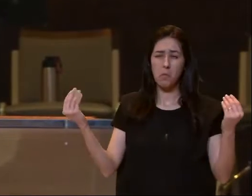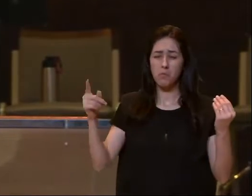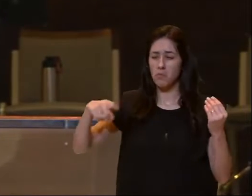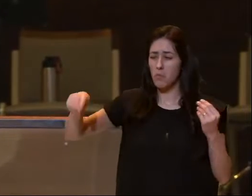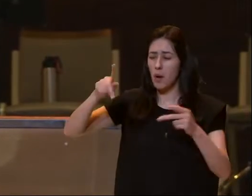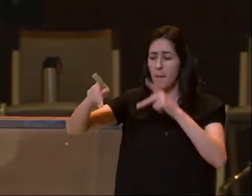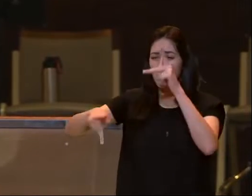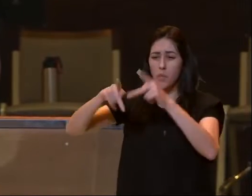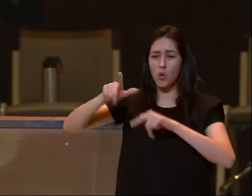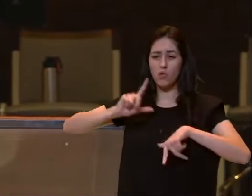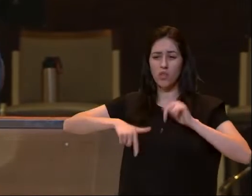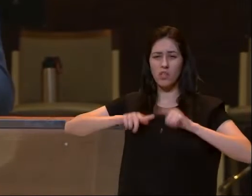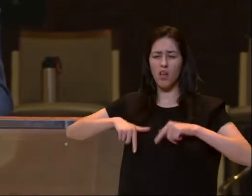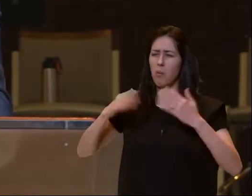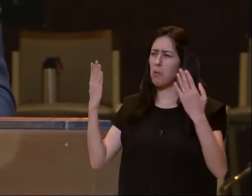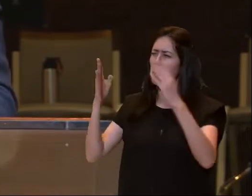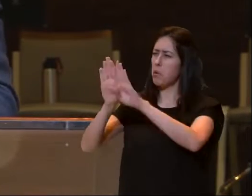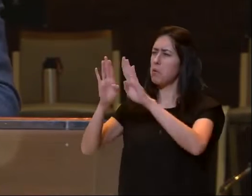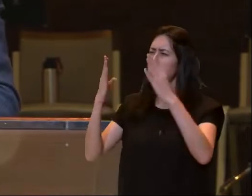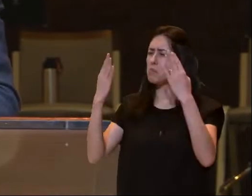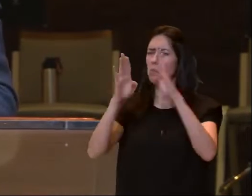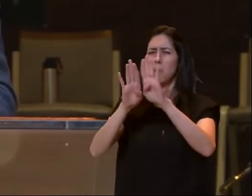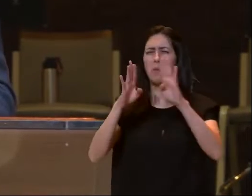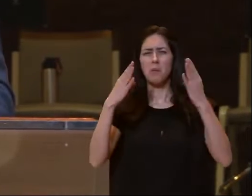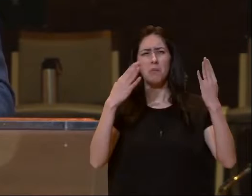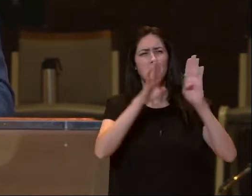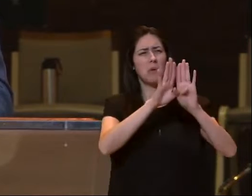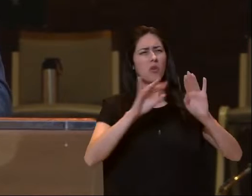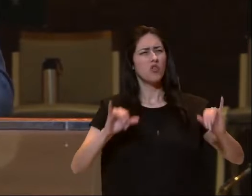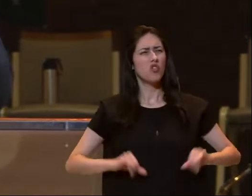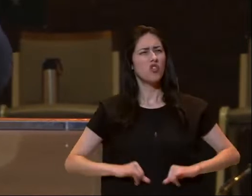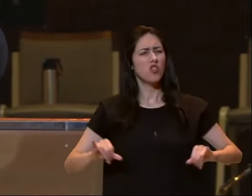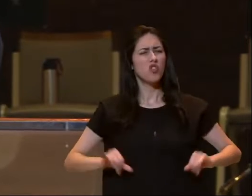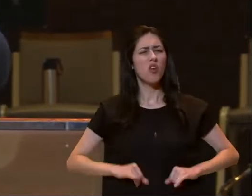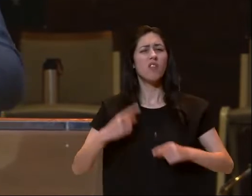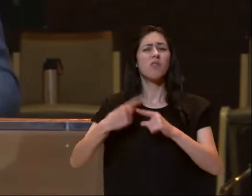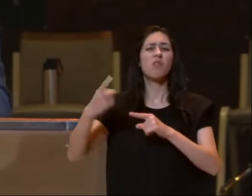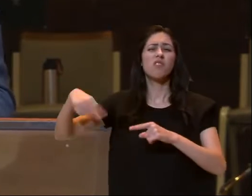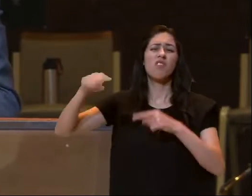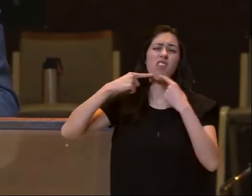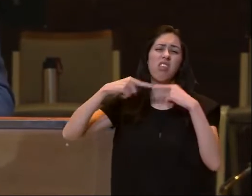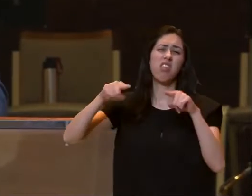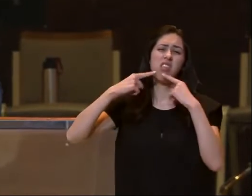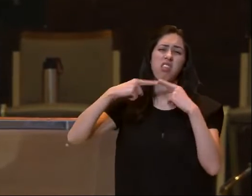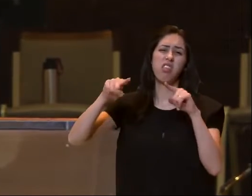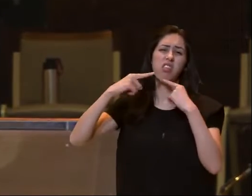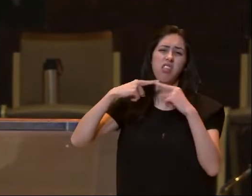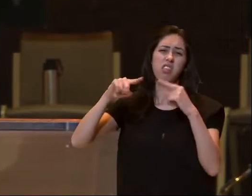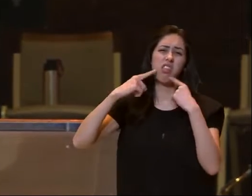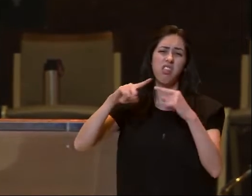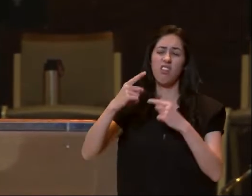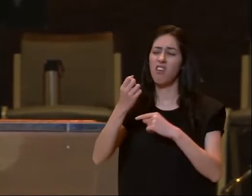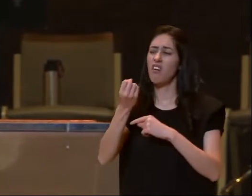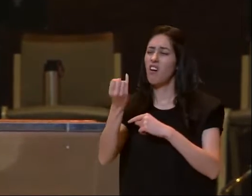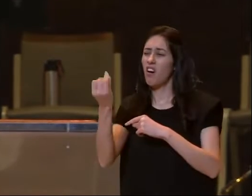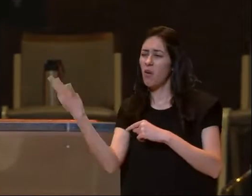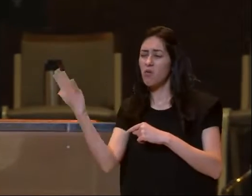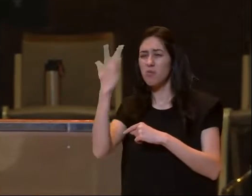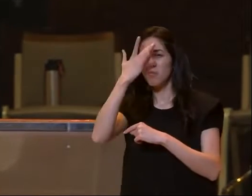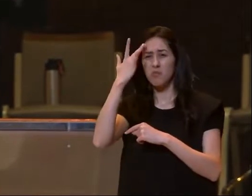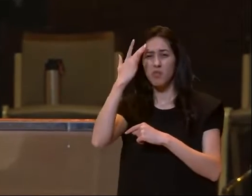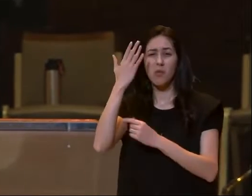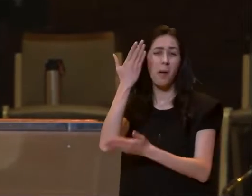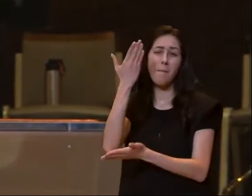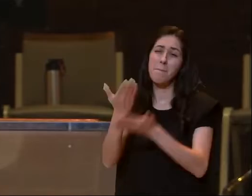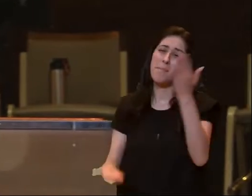de Israel, porque eles murmuravam. Eles caminharam mais, alguns perderam a promessa